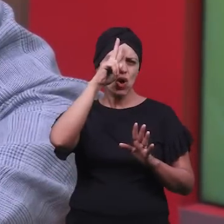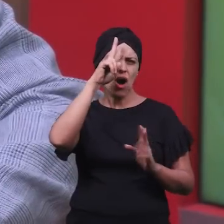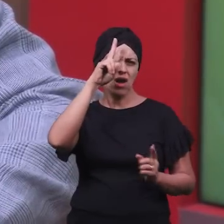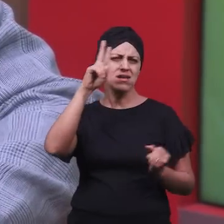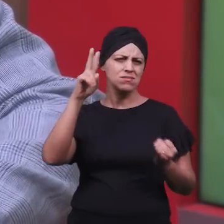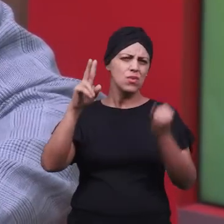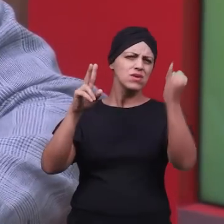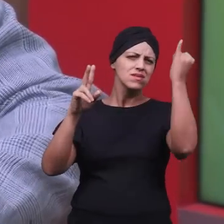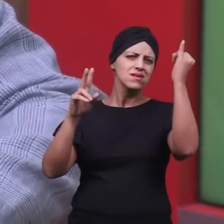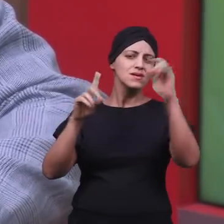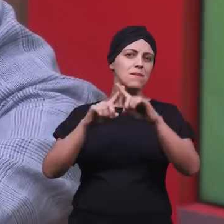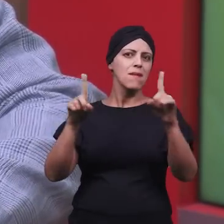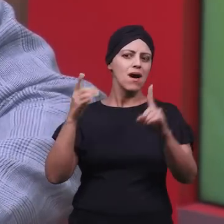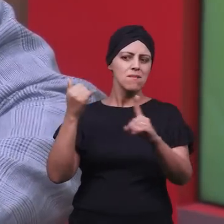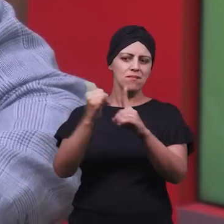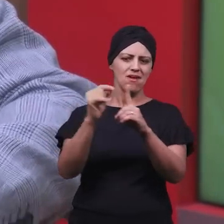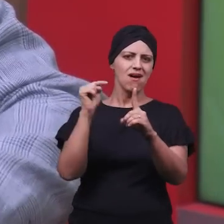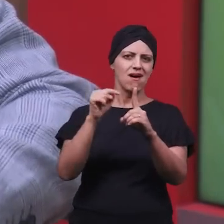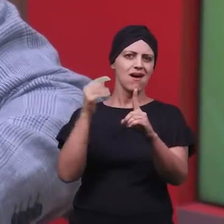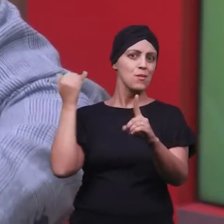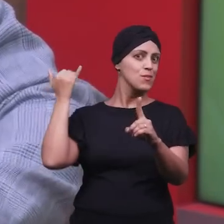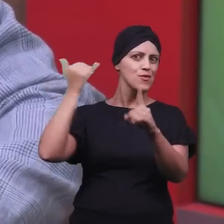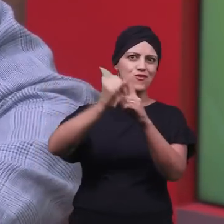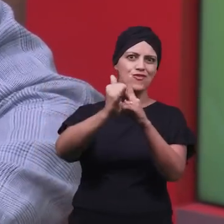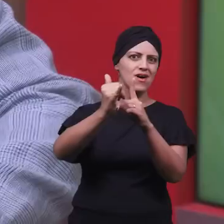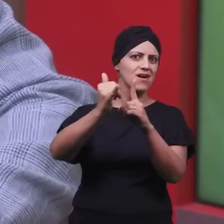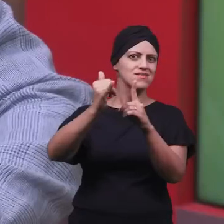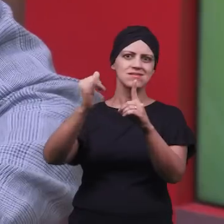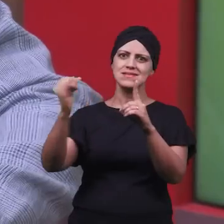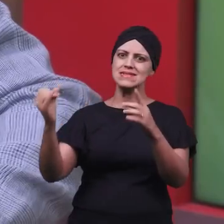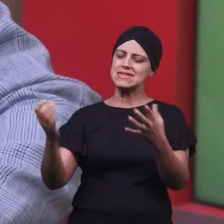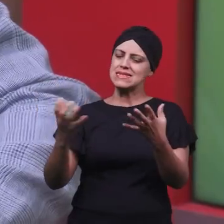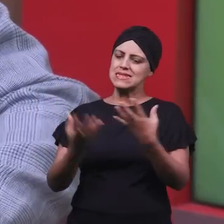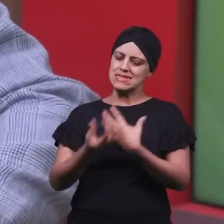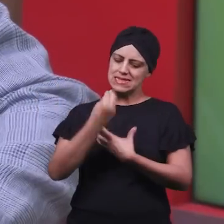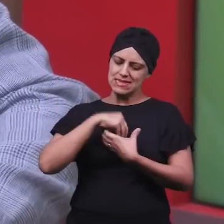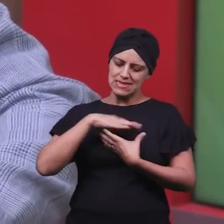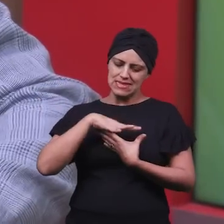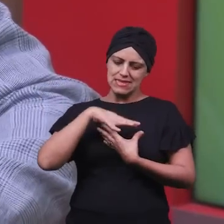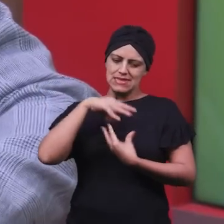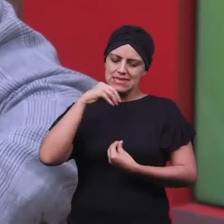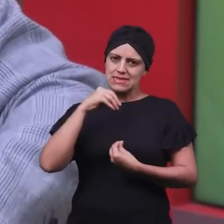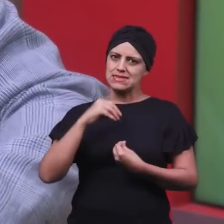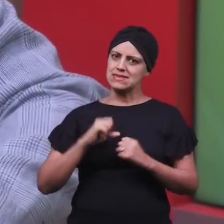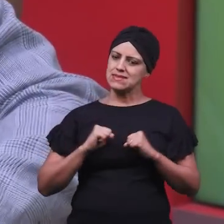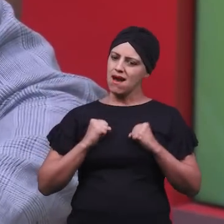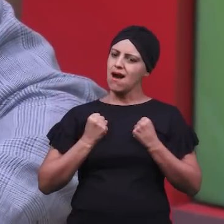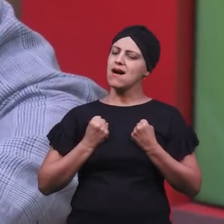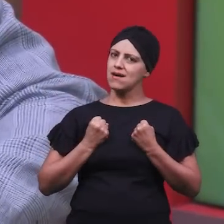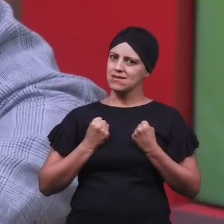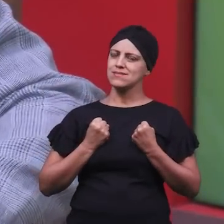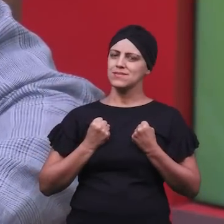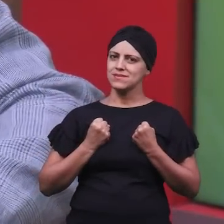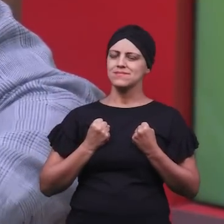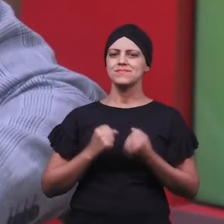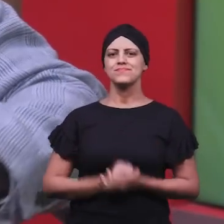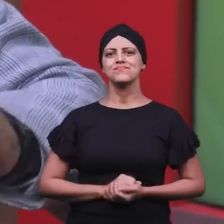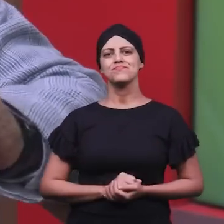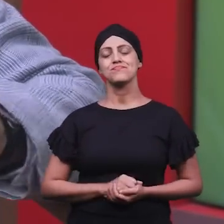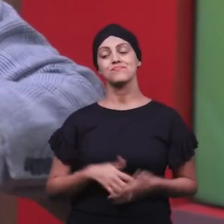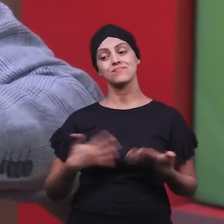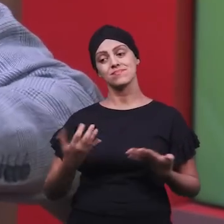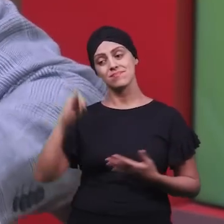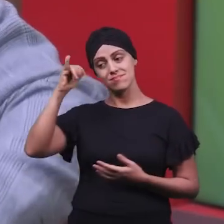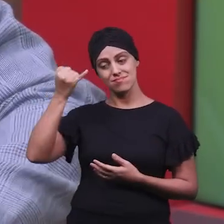é importante, mas o profético é que é o que alimenta a alma. Isso. Né? Então, só